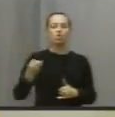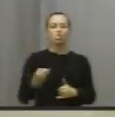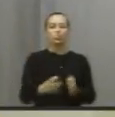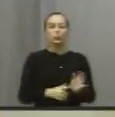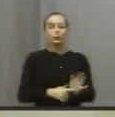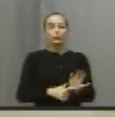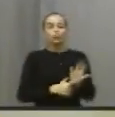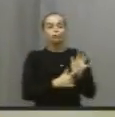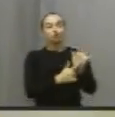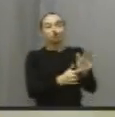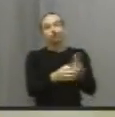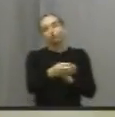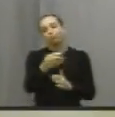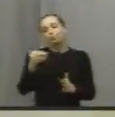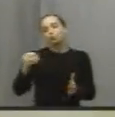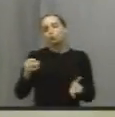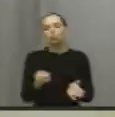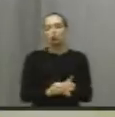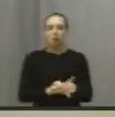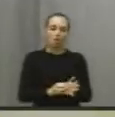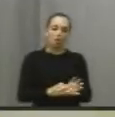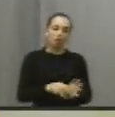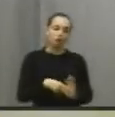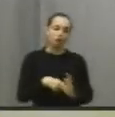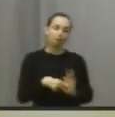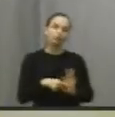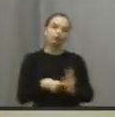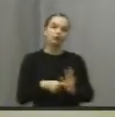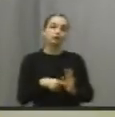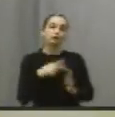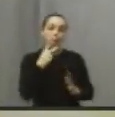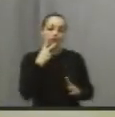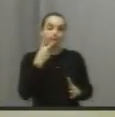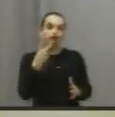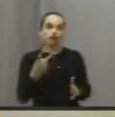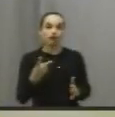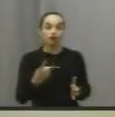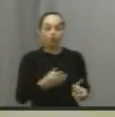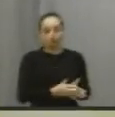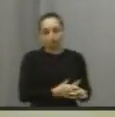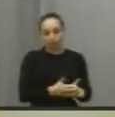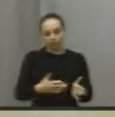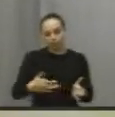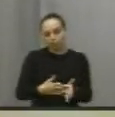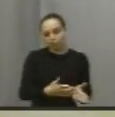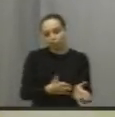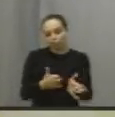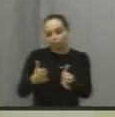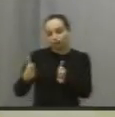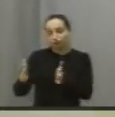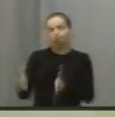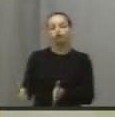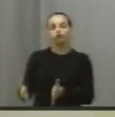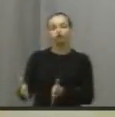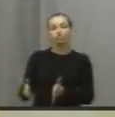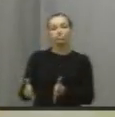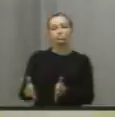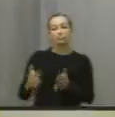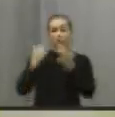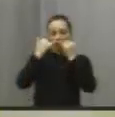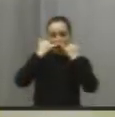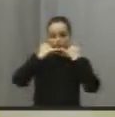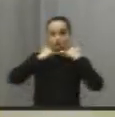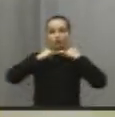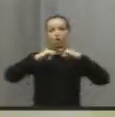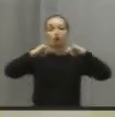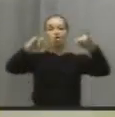que a gente assistiu no último período, das informações que foram